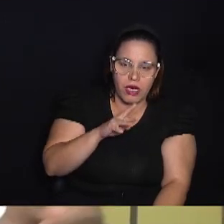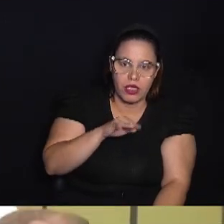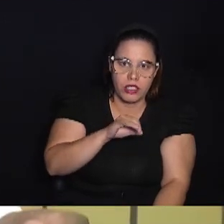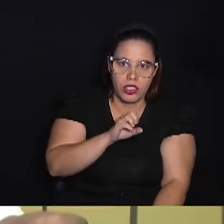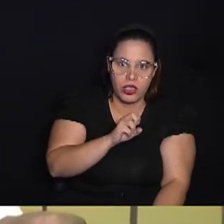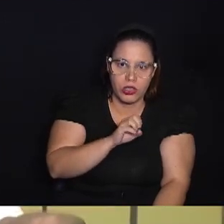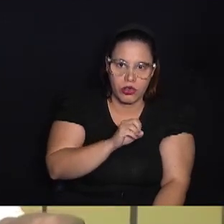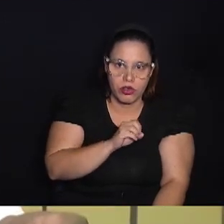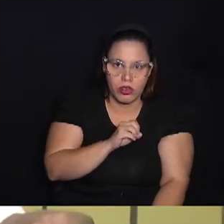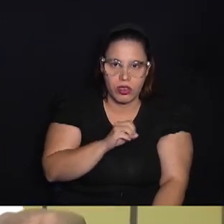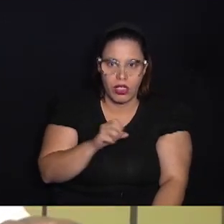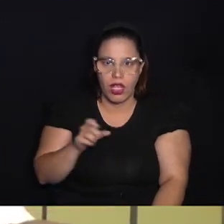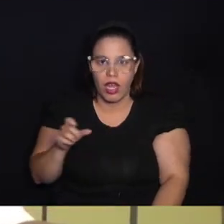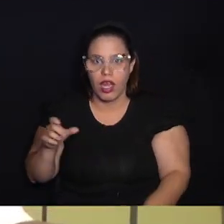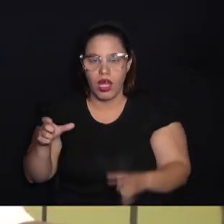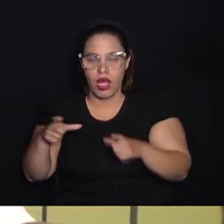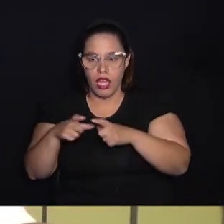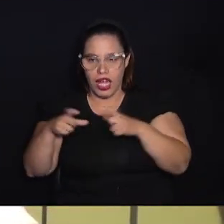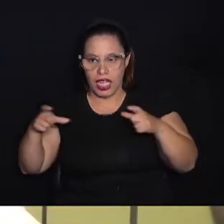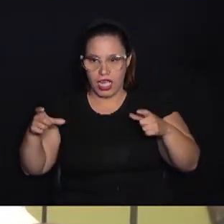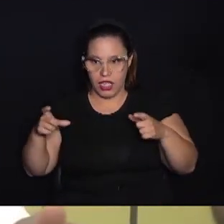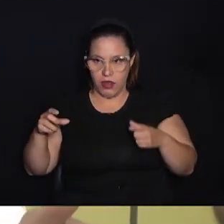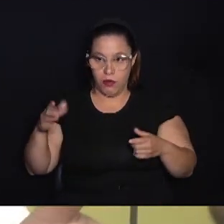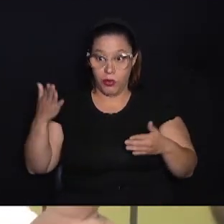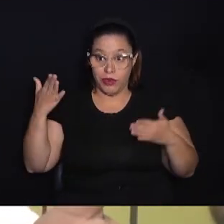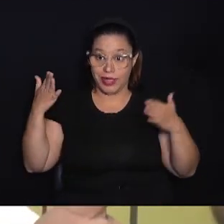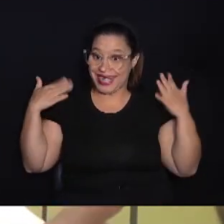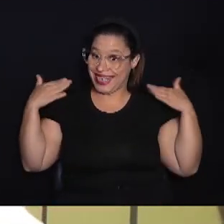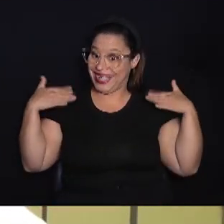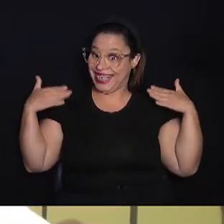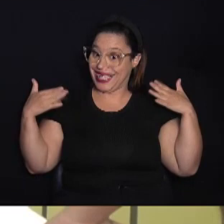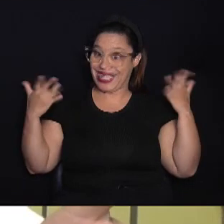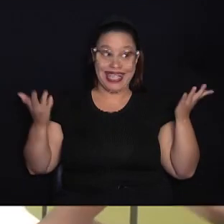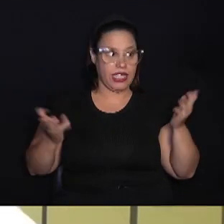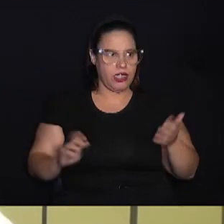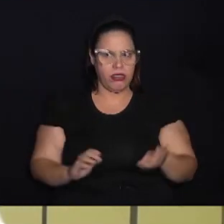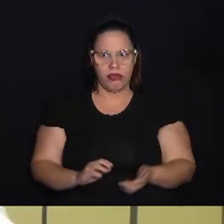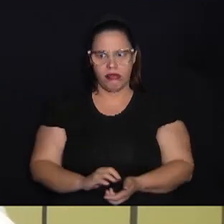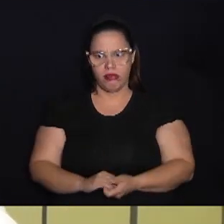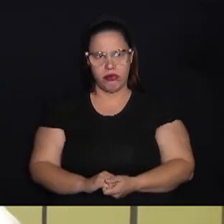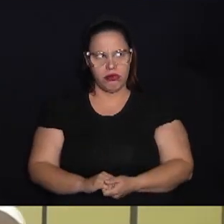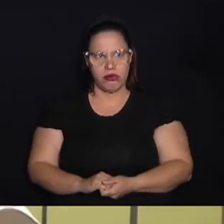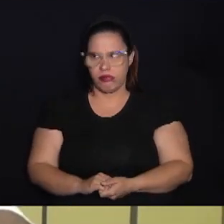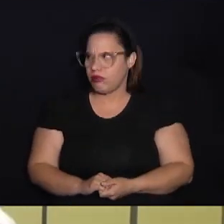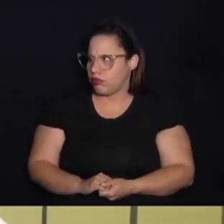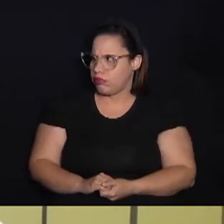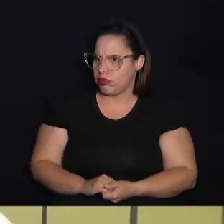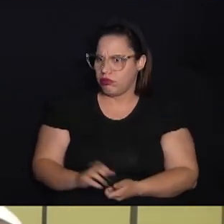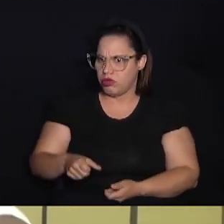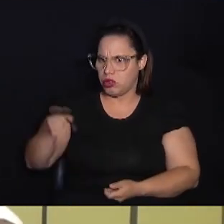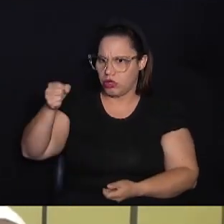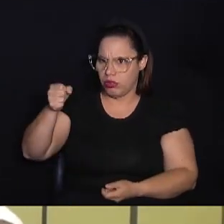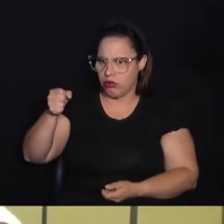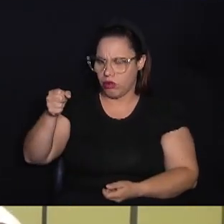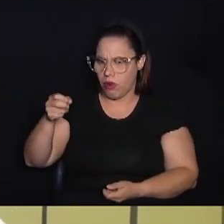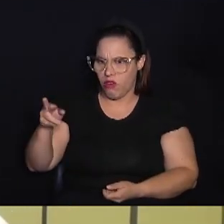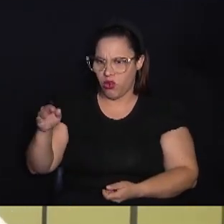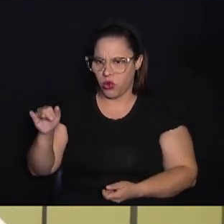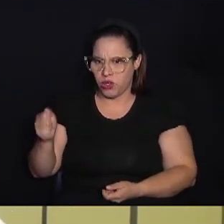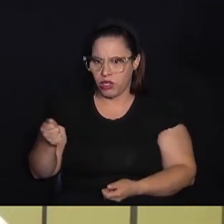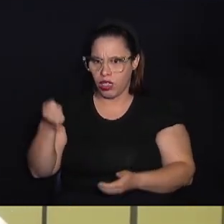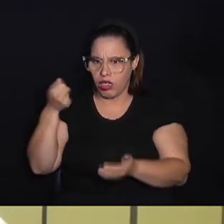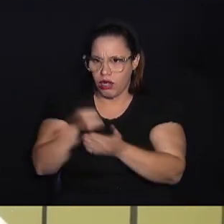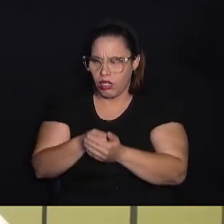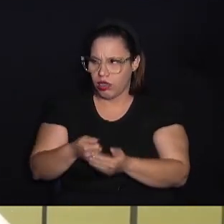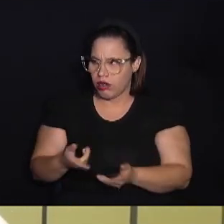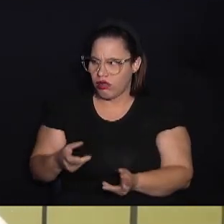Largo da Alegria Campo da Alegria Campo da Alegria levaram uma forca pro campo da alegria que de alegria a forca e quando chegou a forca rebatizaram o lugar de